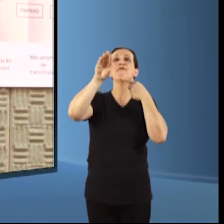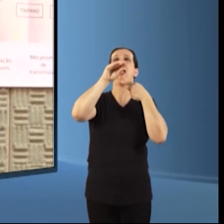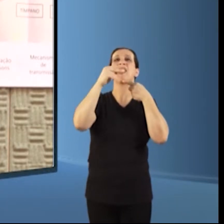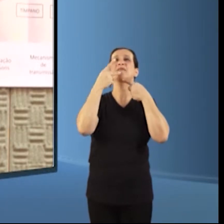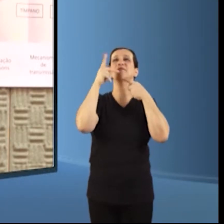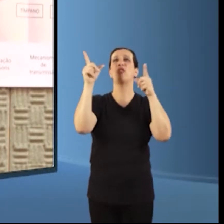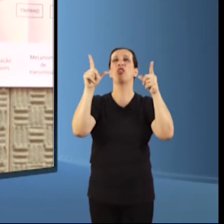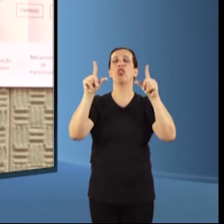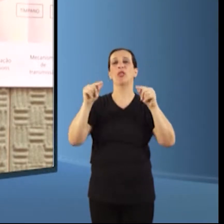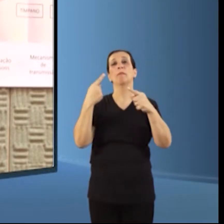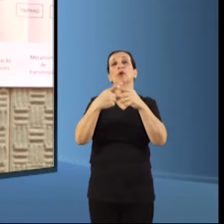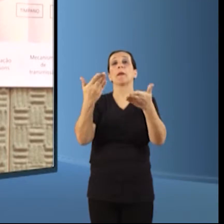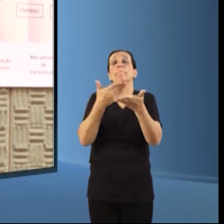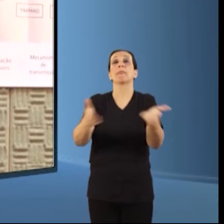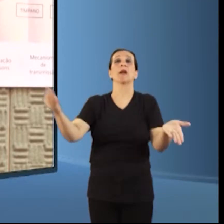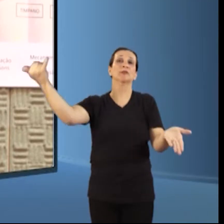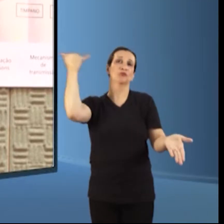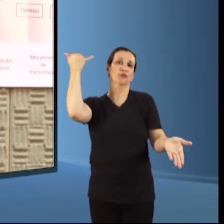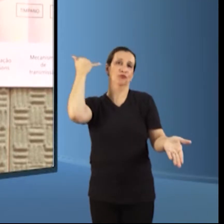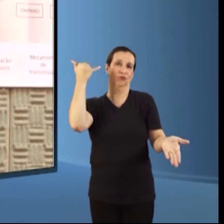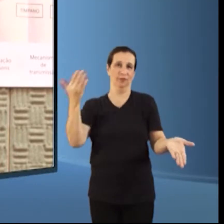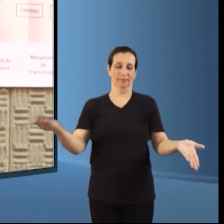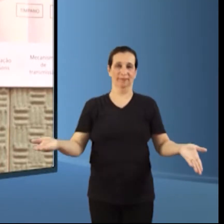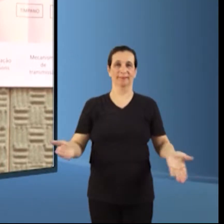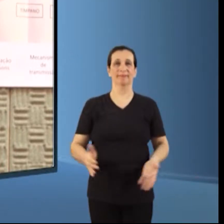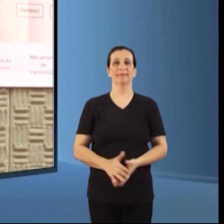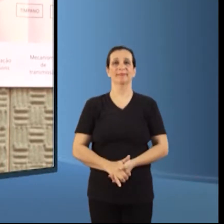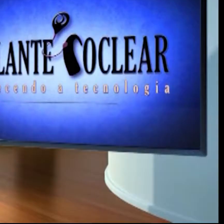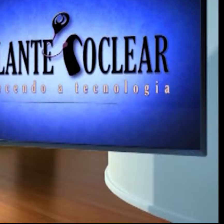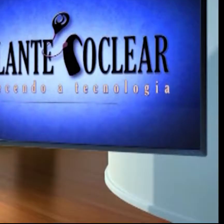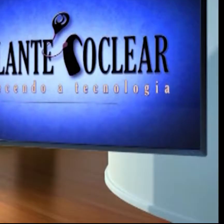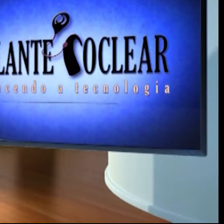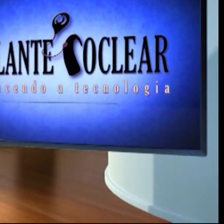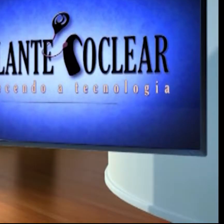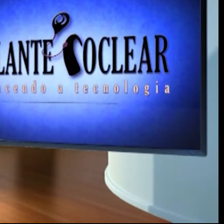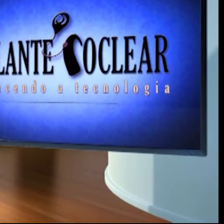rápida deterioração da fala devido à perda do input auditivo.